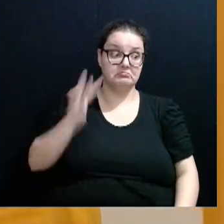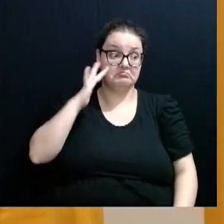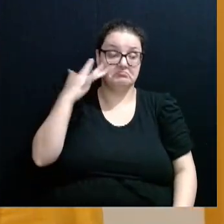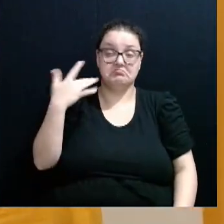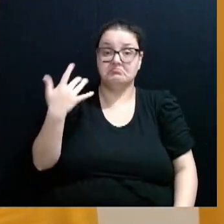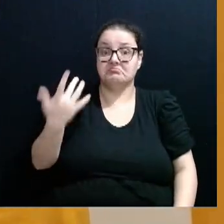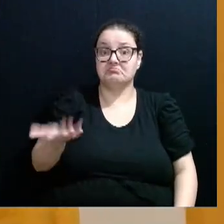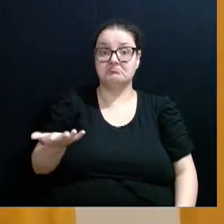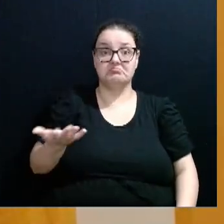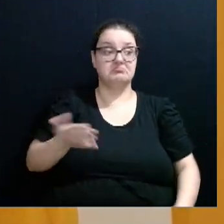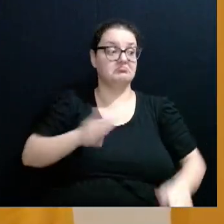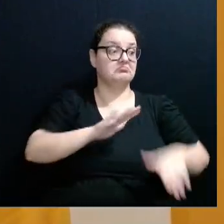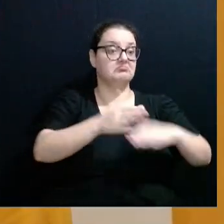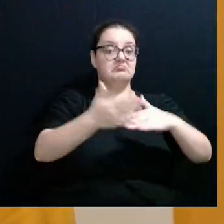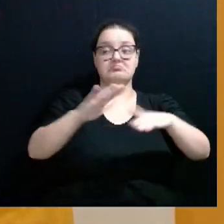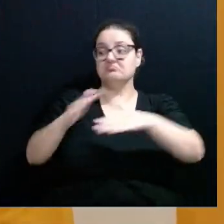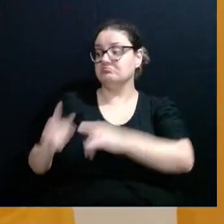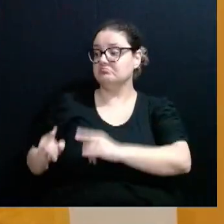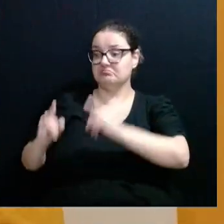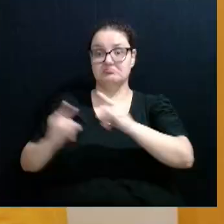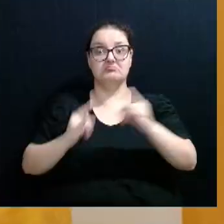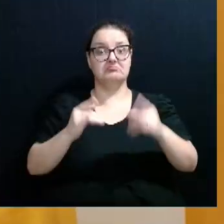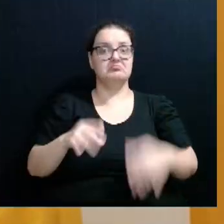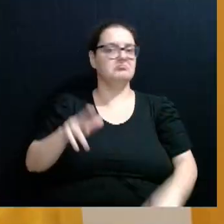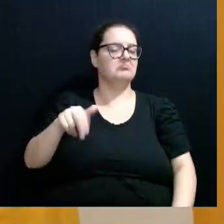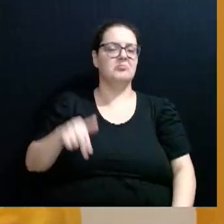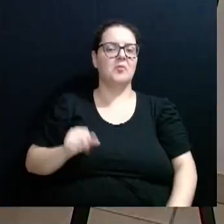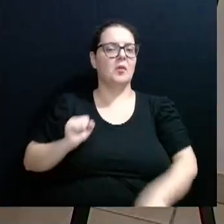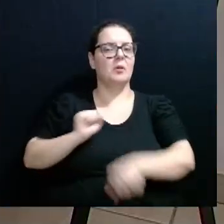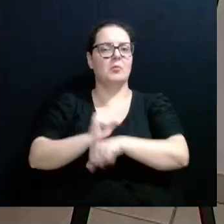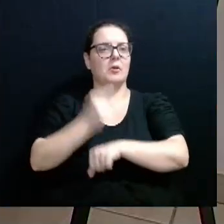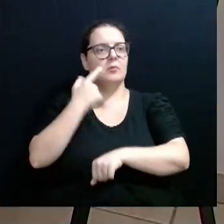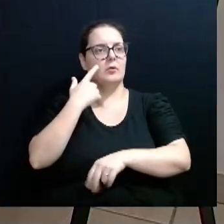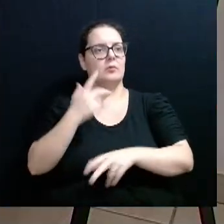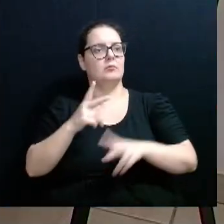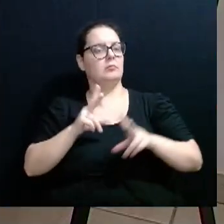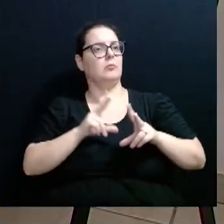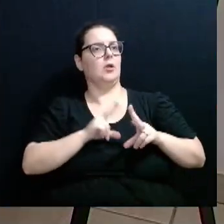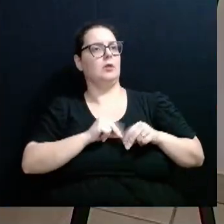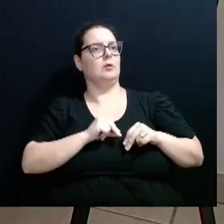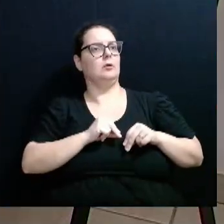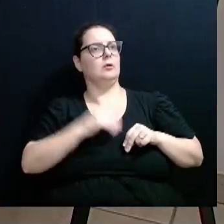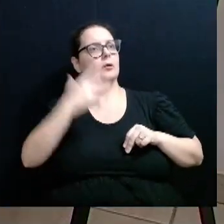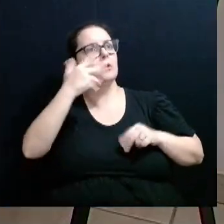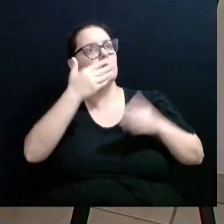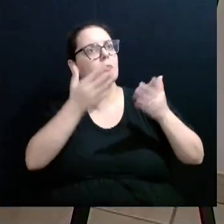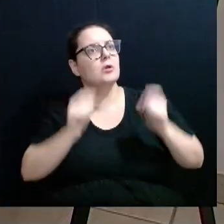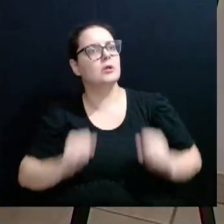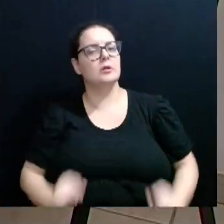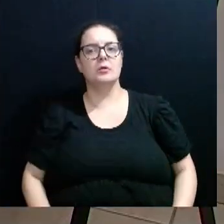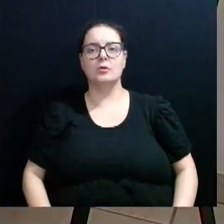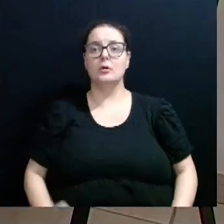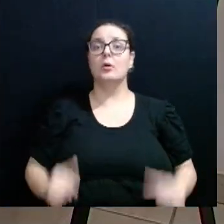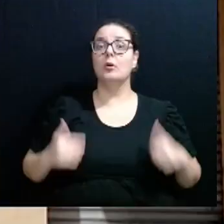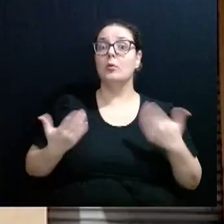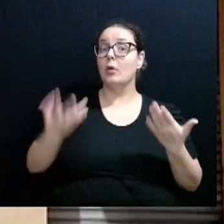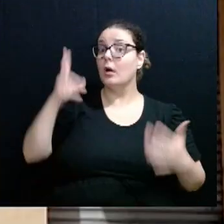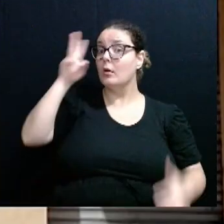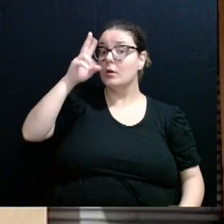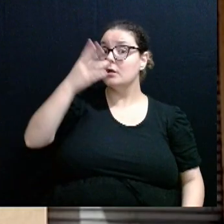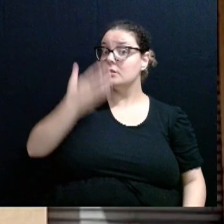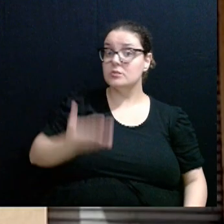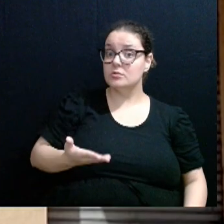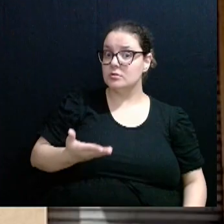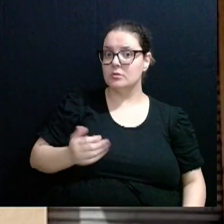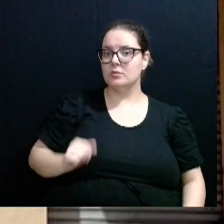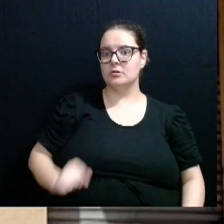bairros, alguns prédios nunca parou para olhar, uau, que bonito que é isso, qual é a história atrás desse prédio, né?